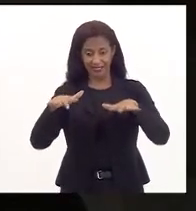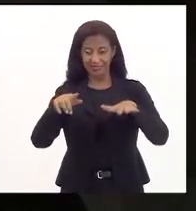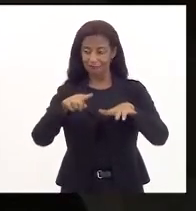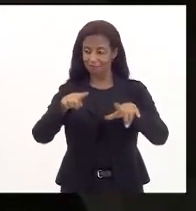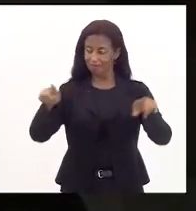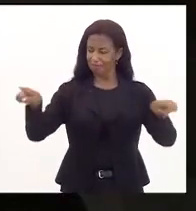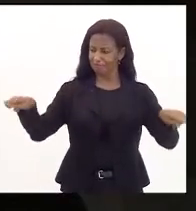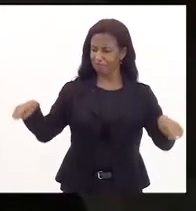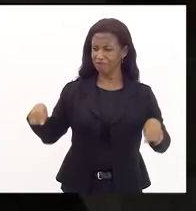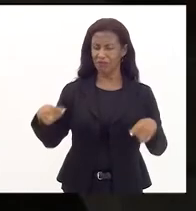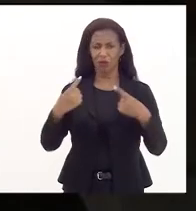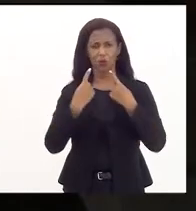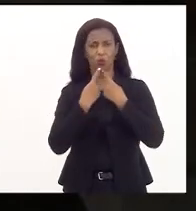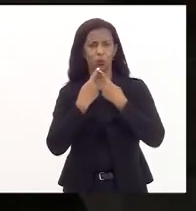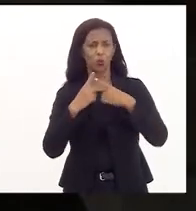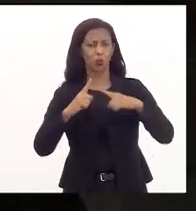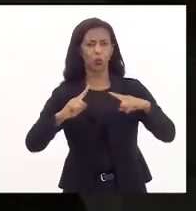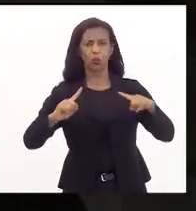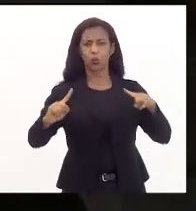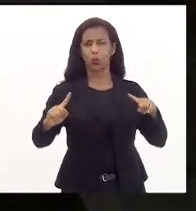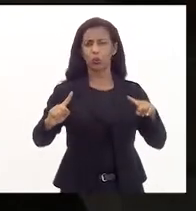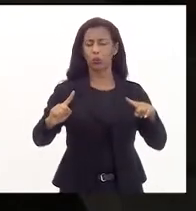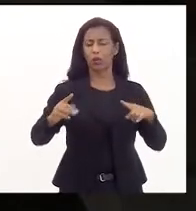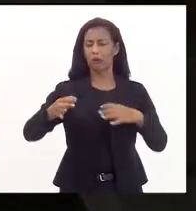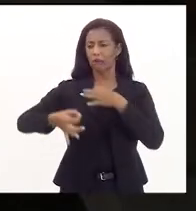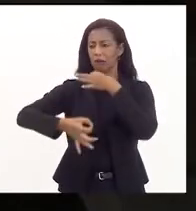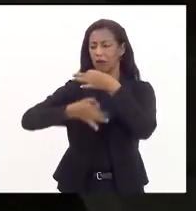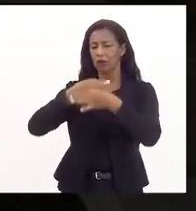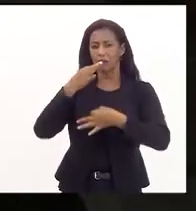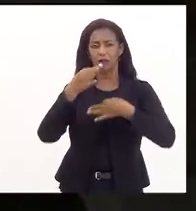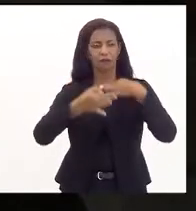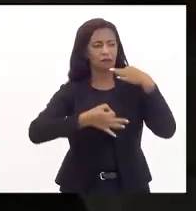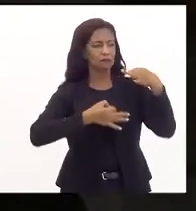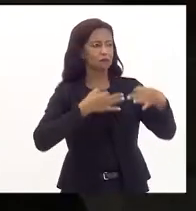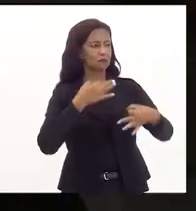fizeram discursos contundentes.